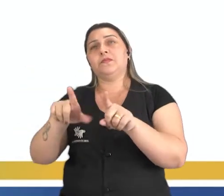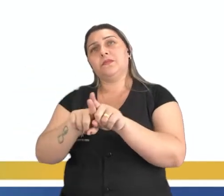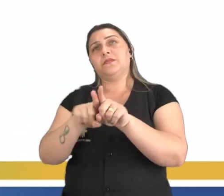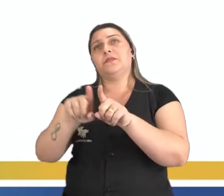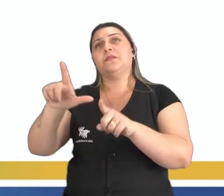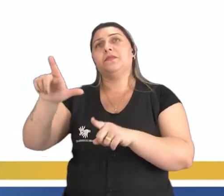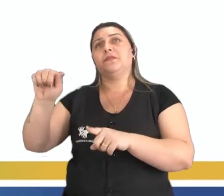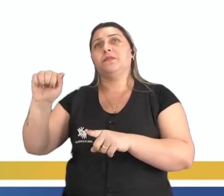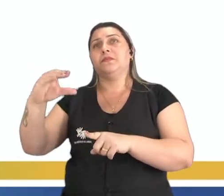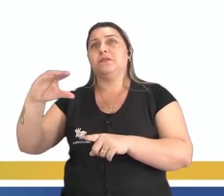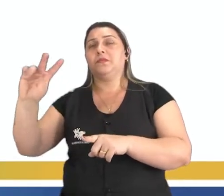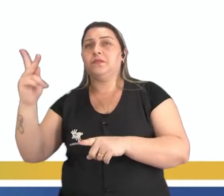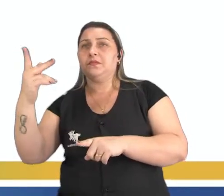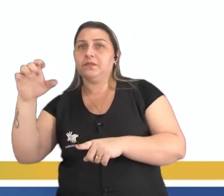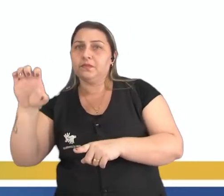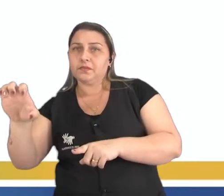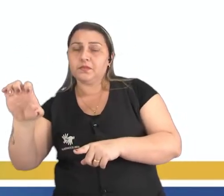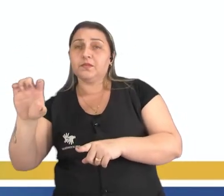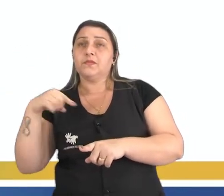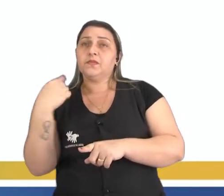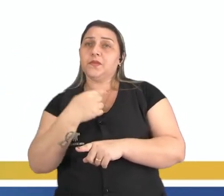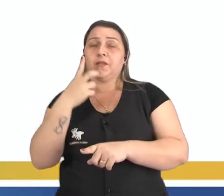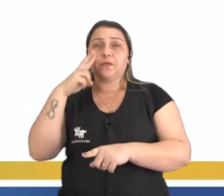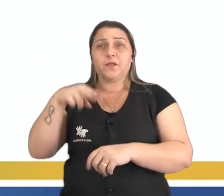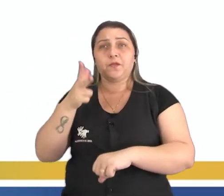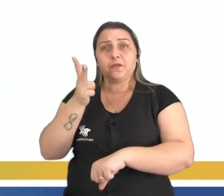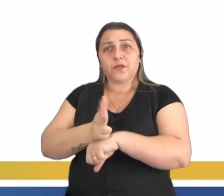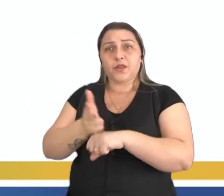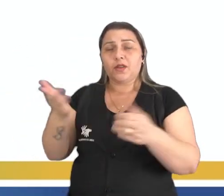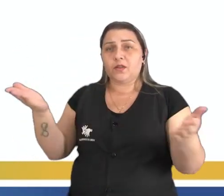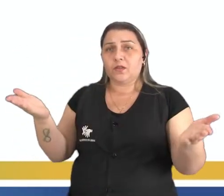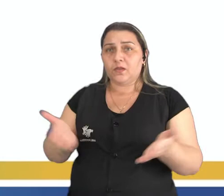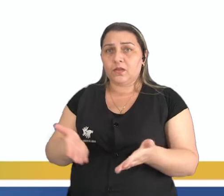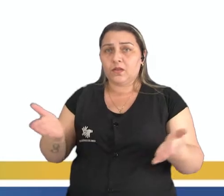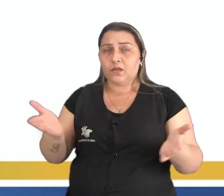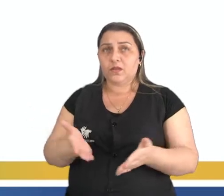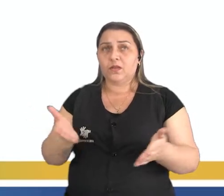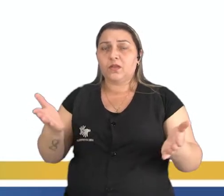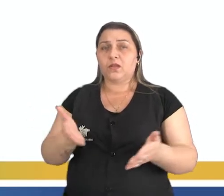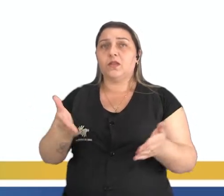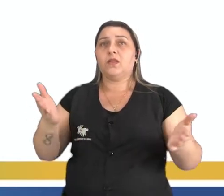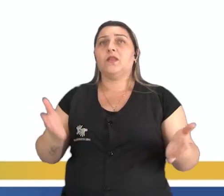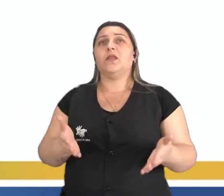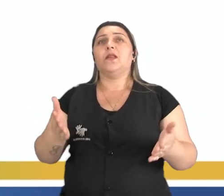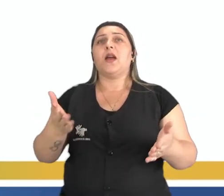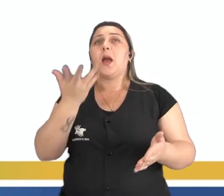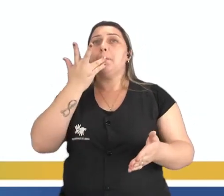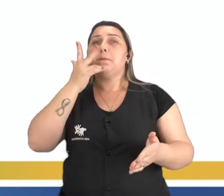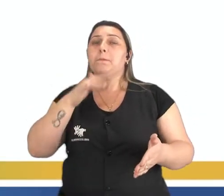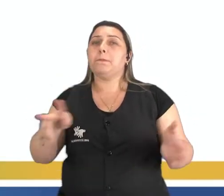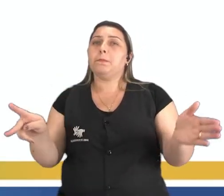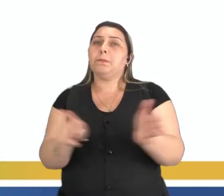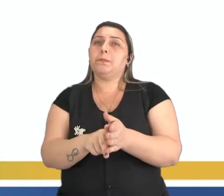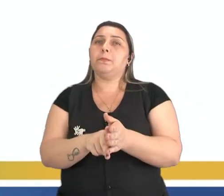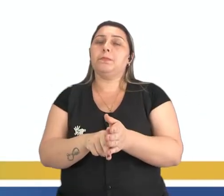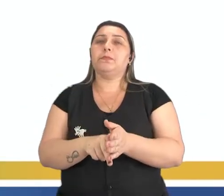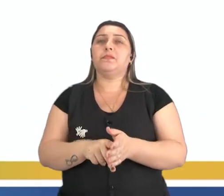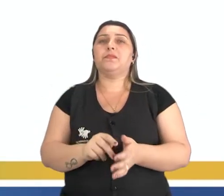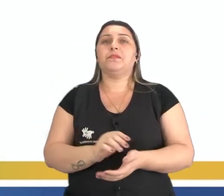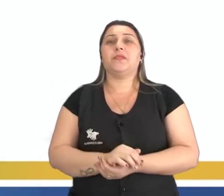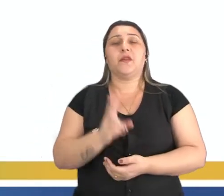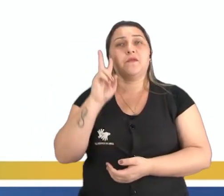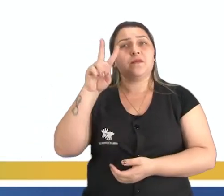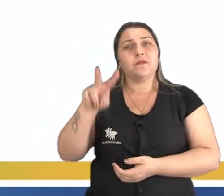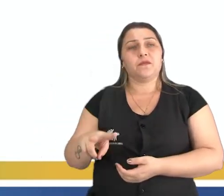e o lash, né? Lash. E aí a gente vai ver um videozinho agora, que são o parkour para crianças, né? Que vocês podem